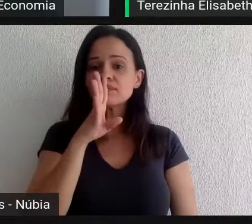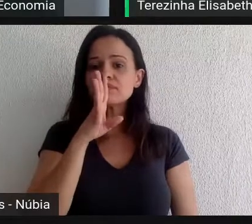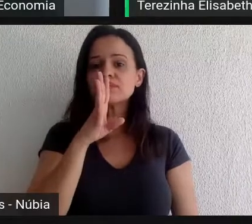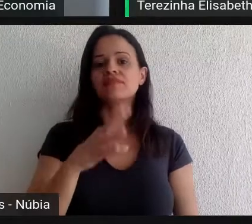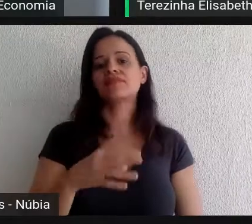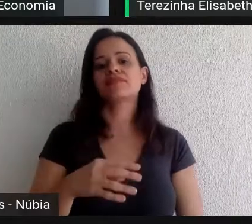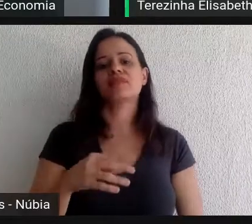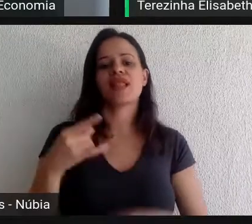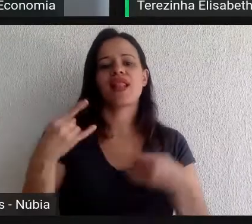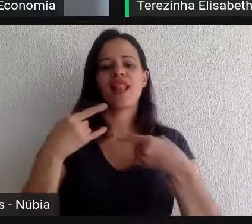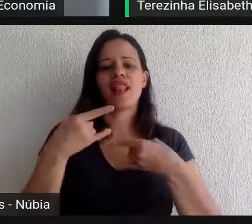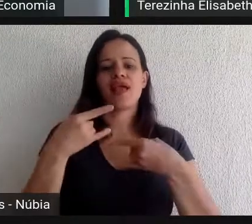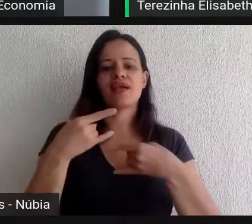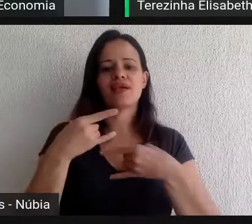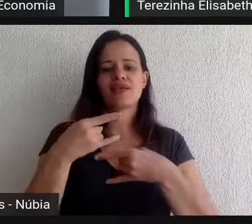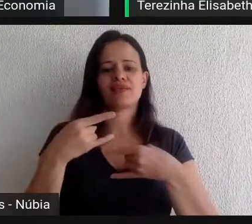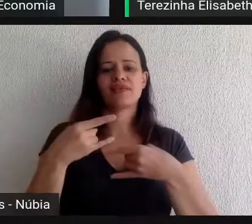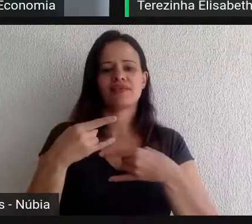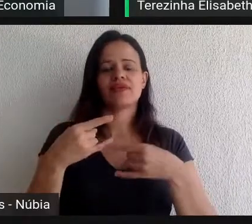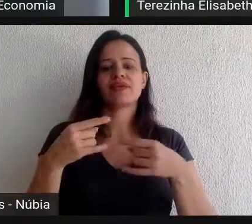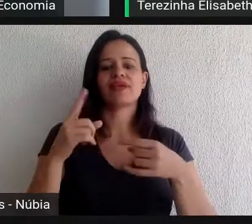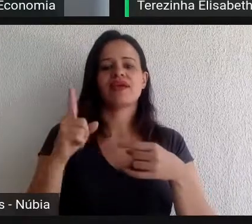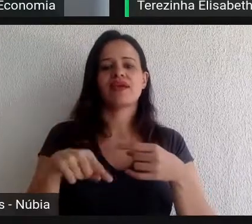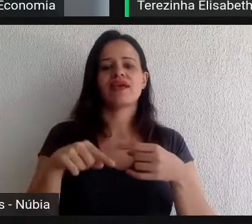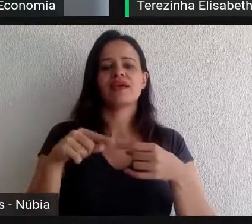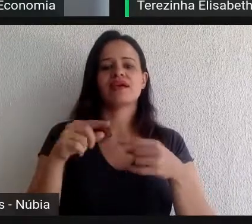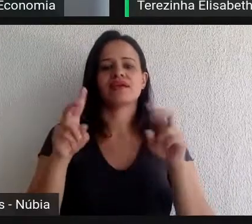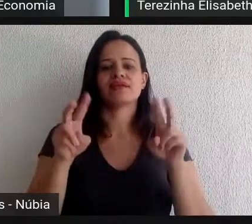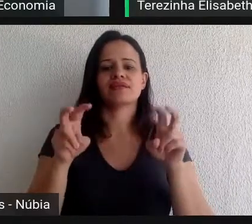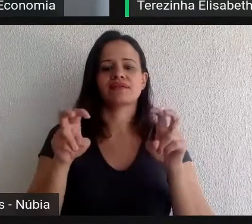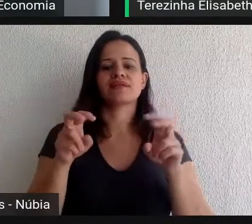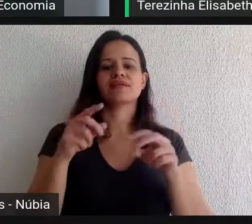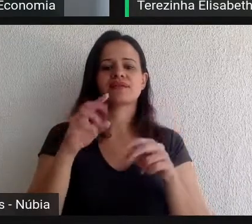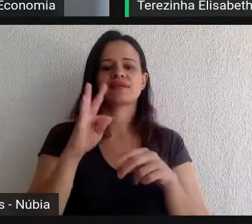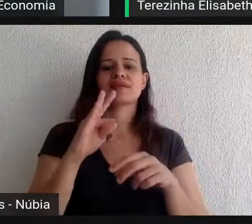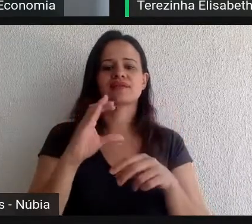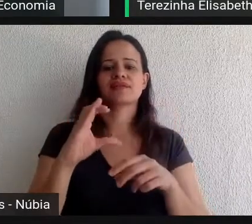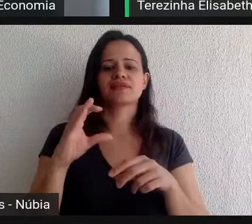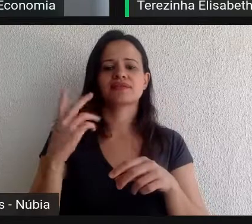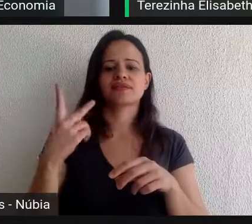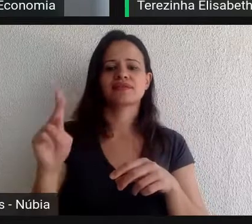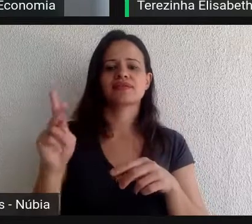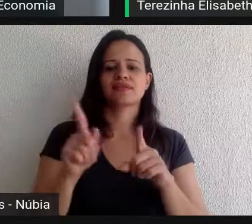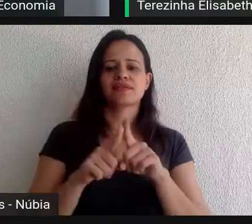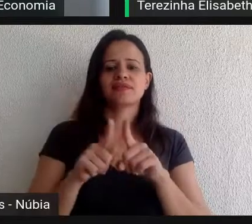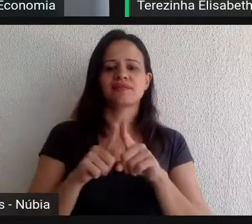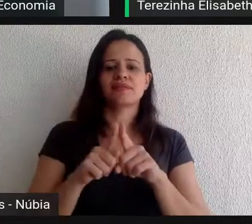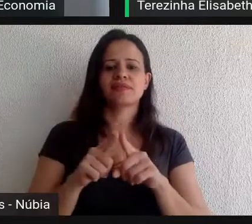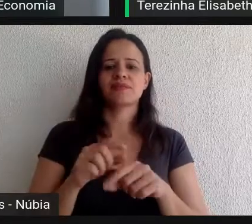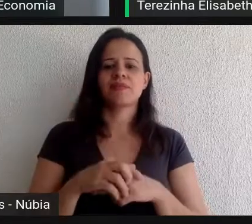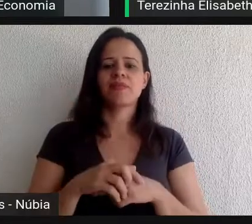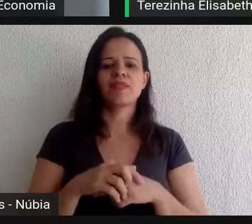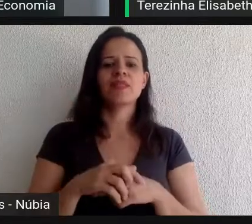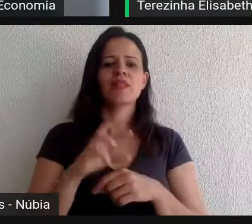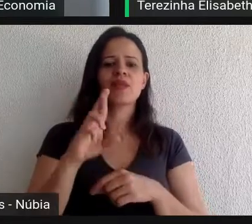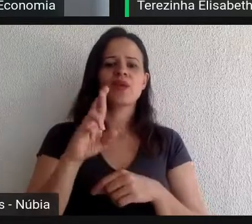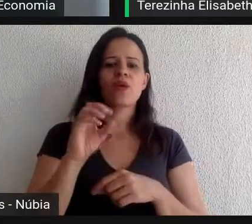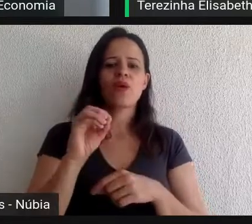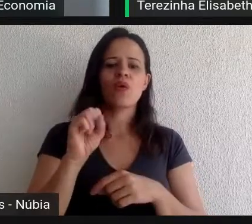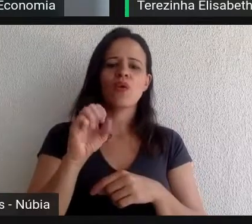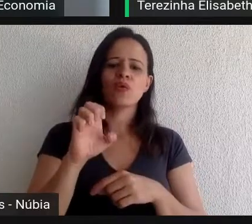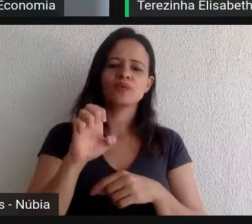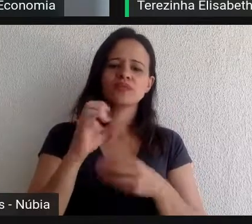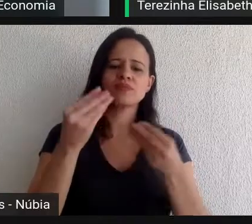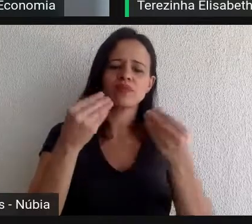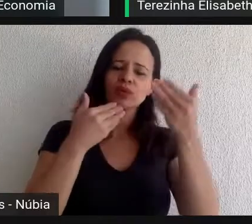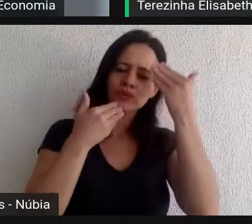a nossa live, que é o tema, inclusive, do TCC dele, né, na UEL. Rose, muito obrigada